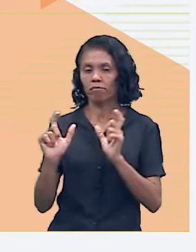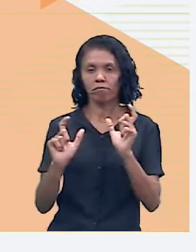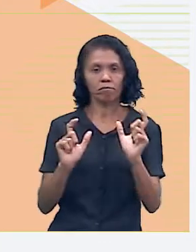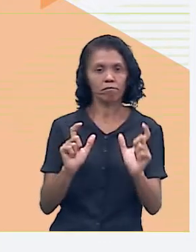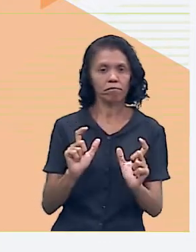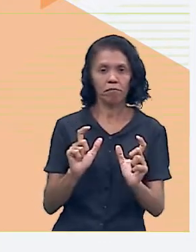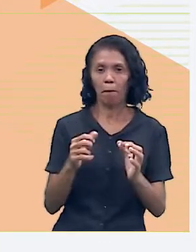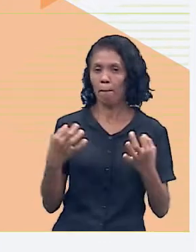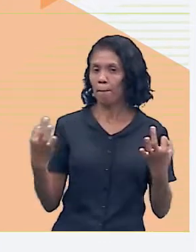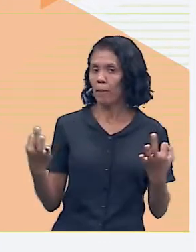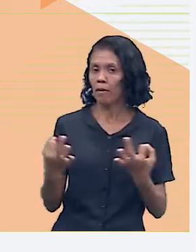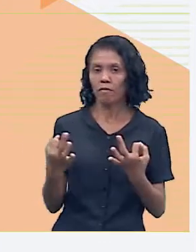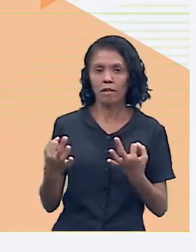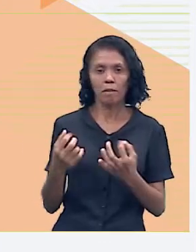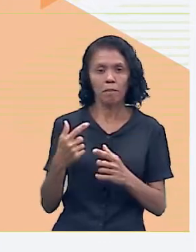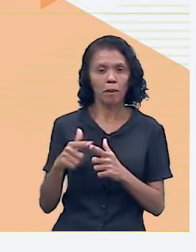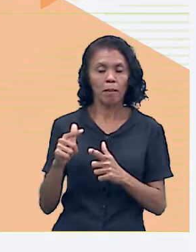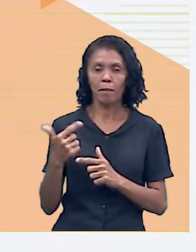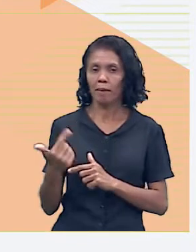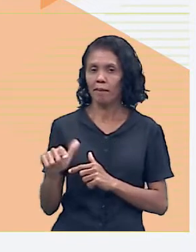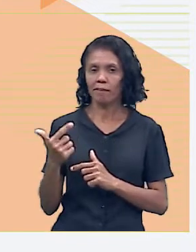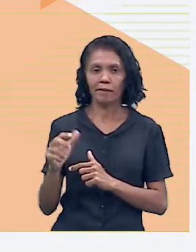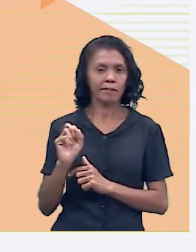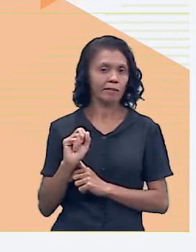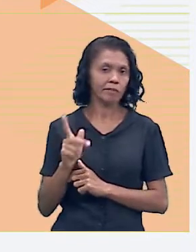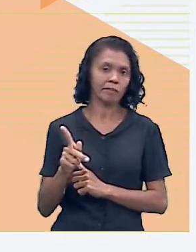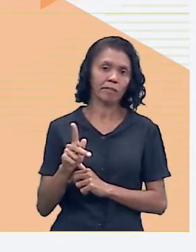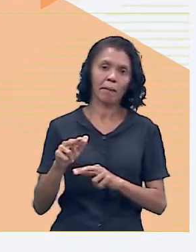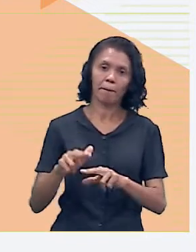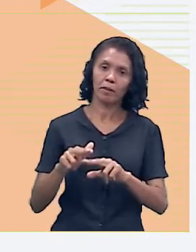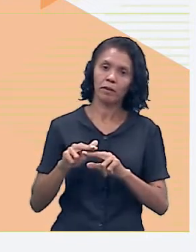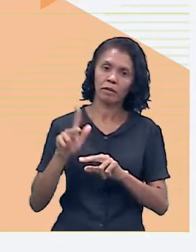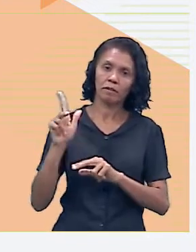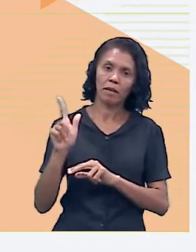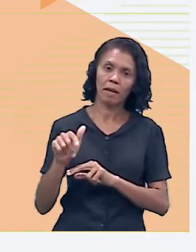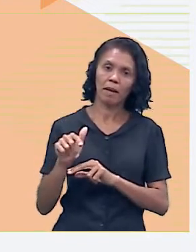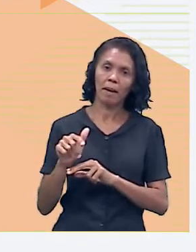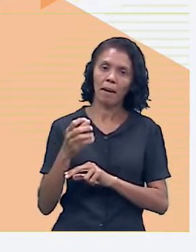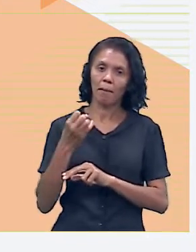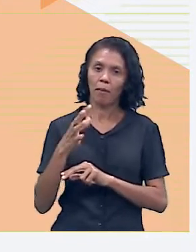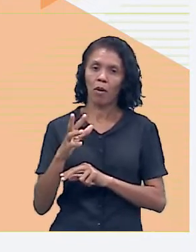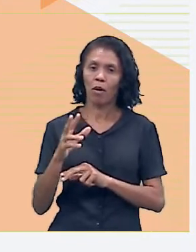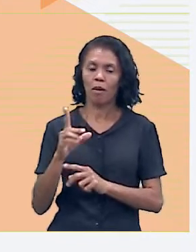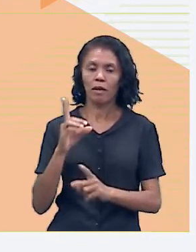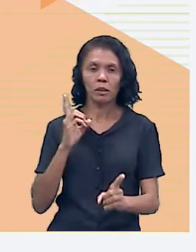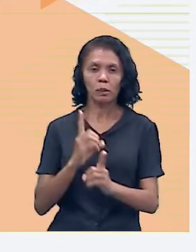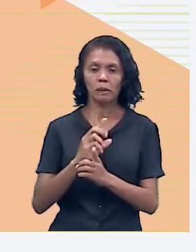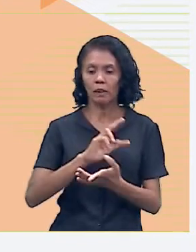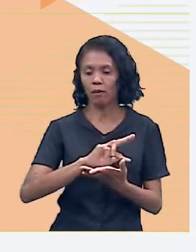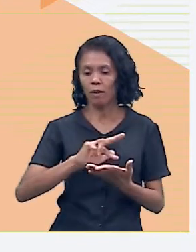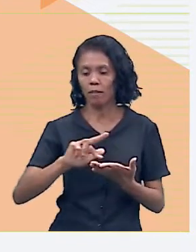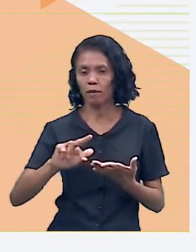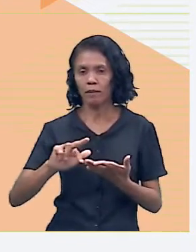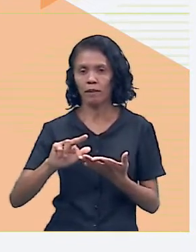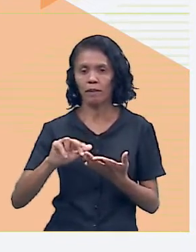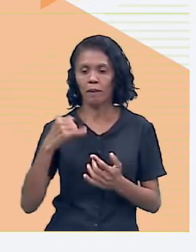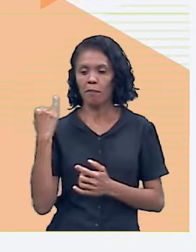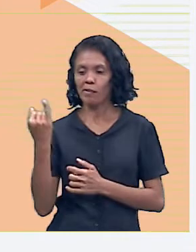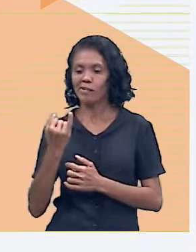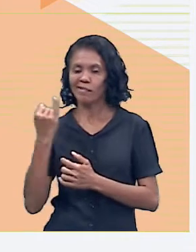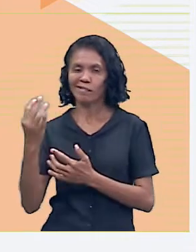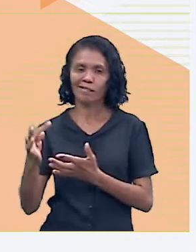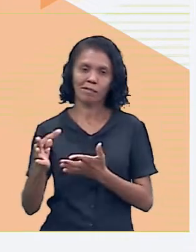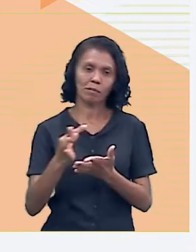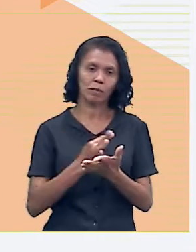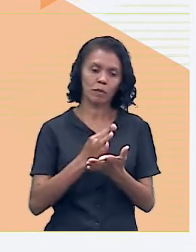tema perfeito não tem problema algum Ok por isso é muito fácil achar um repertório interessante para o seu texto que